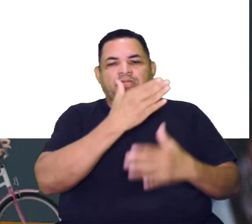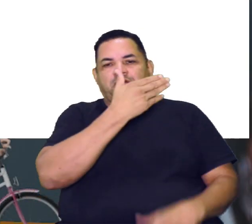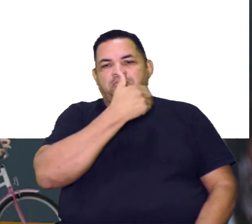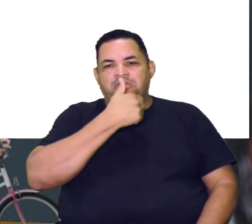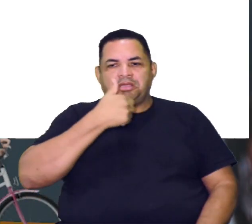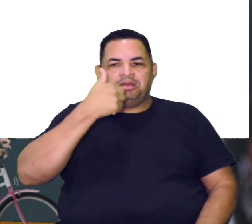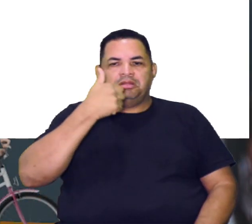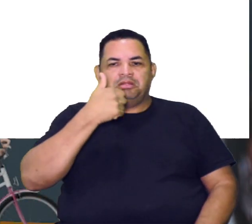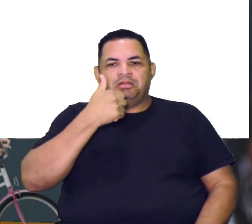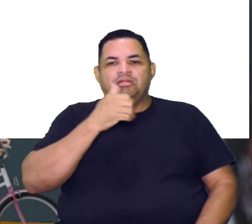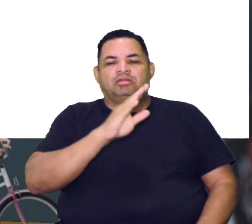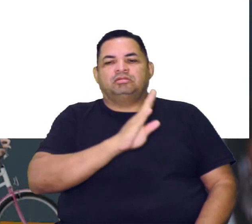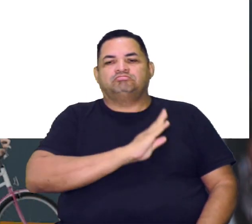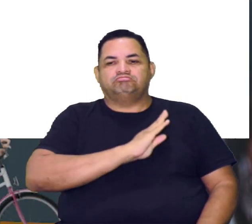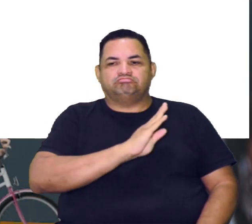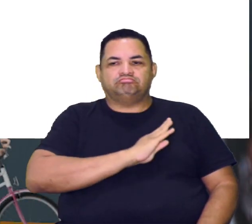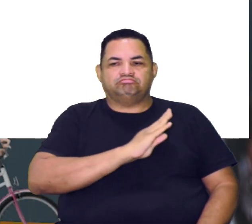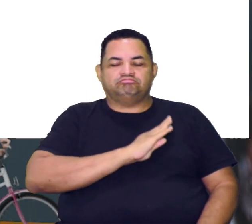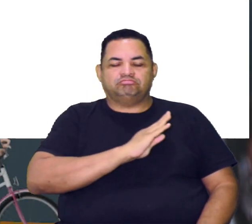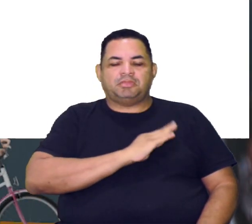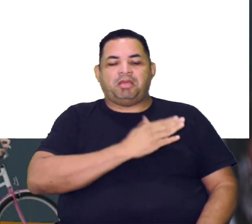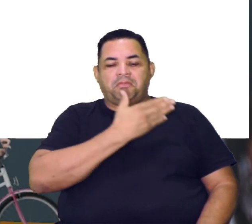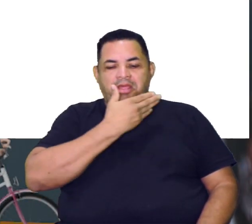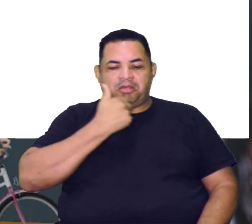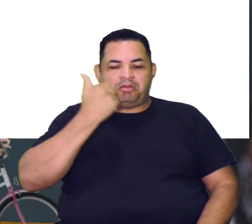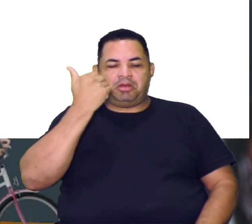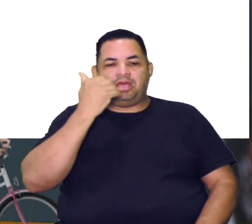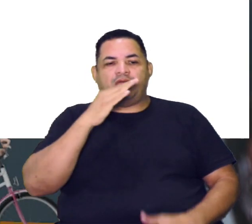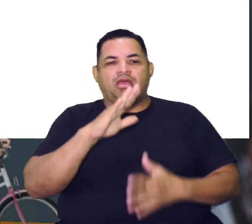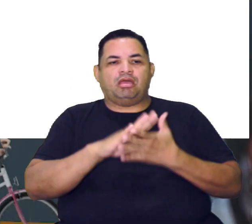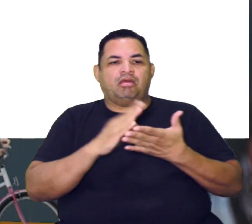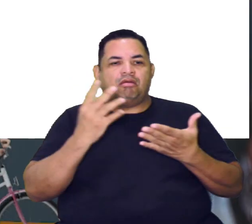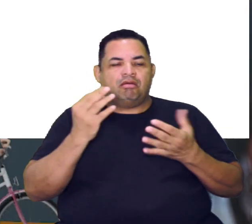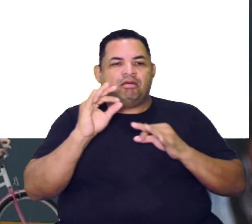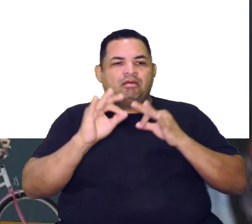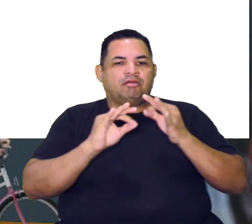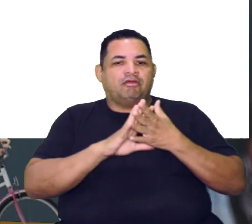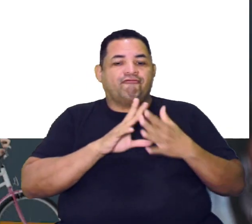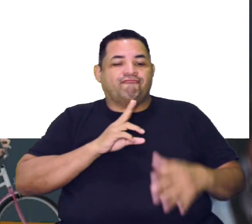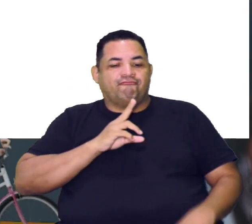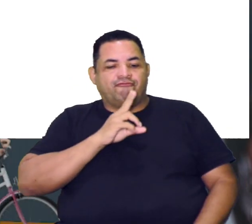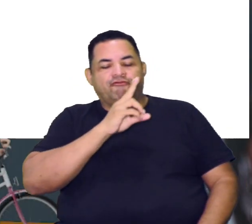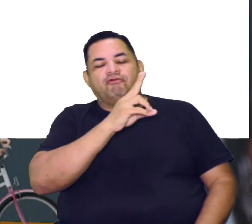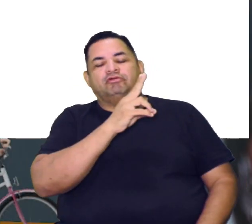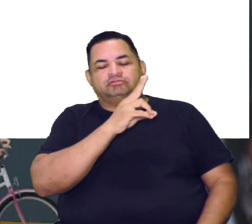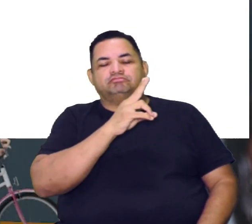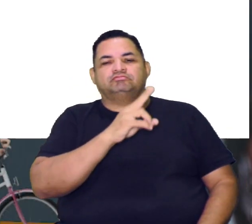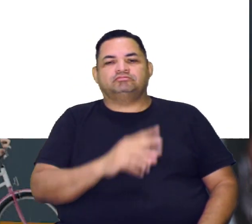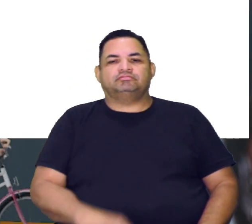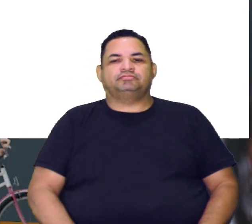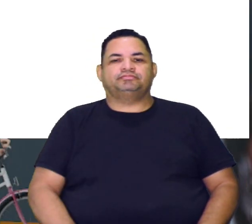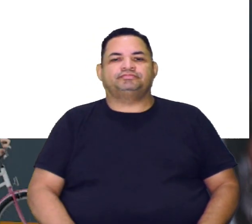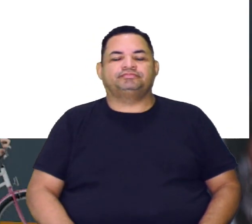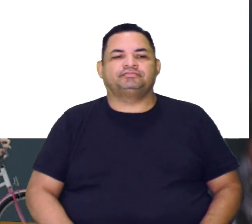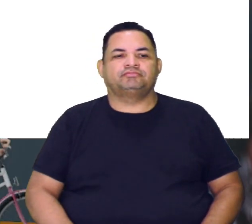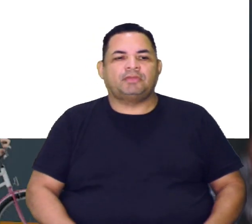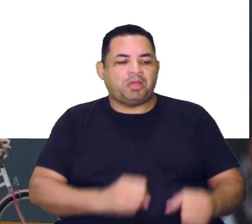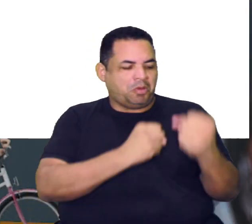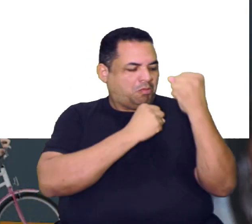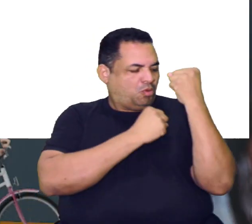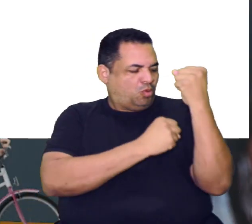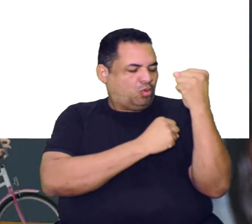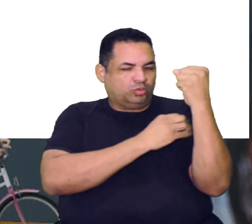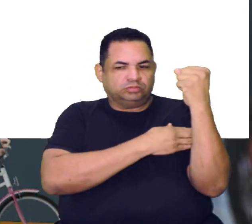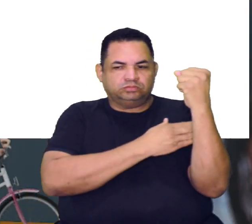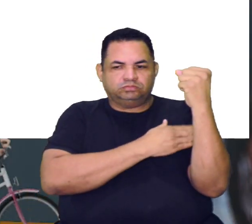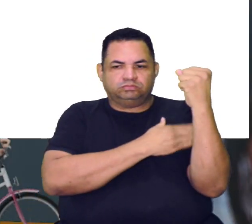da saúde cardiovascular, então meu coração vai melhorar mais, vai ficar fortalecido, né, os meus músculos,